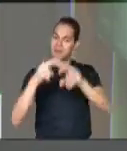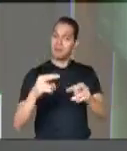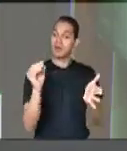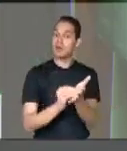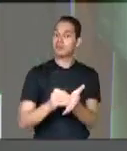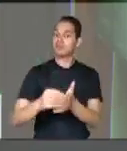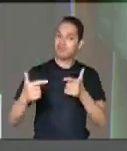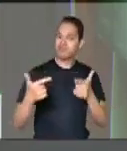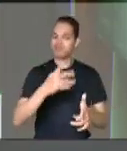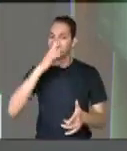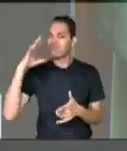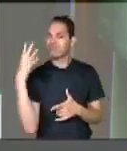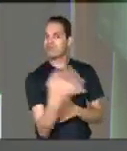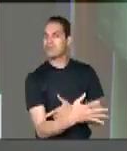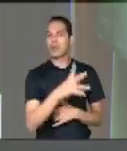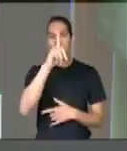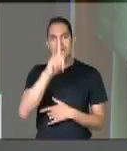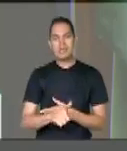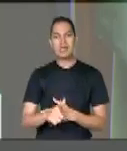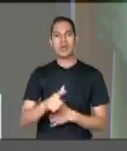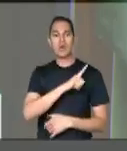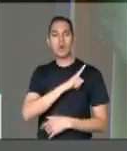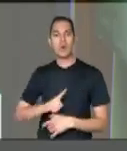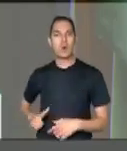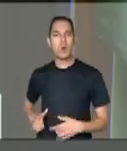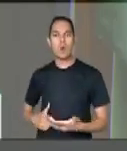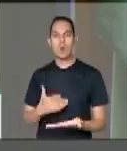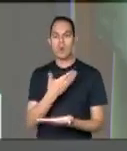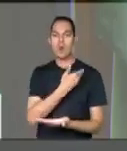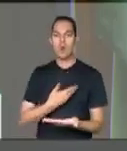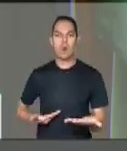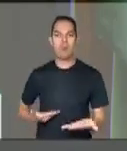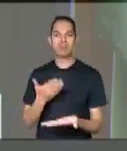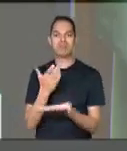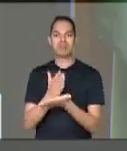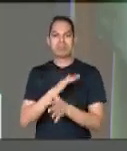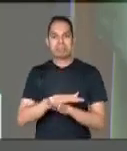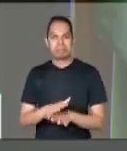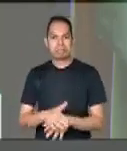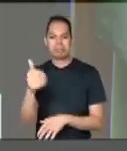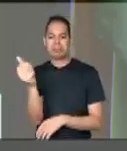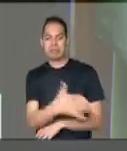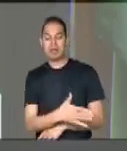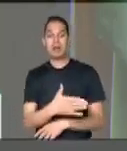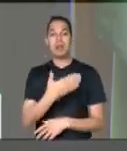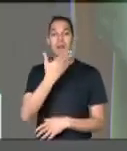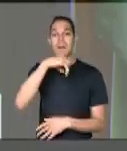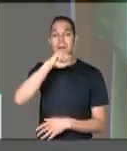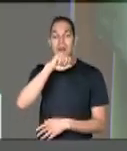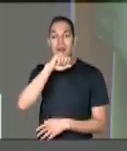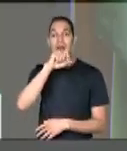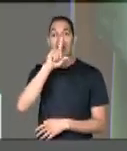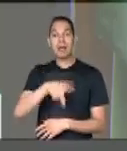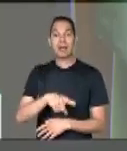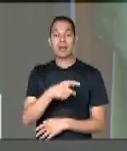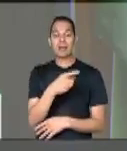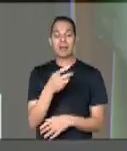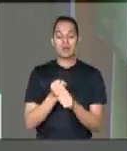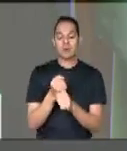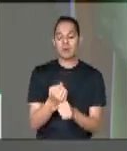suas ingestões nesse seu governo incompetente. Eu sou filho de um homem, como aqui falei, por quase 3 décadas de